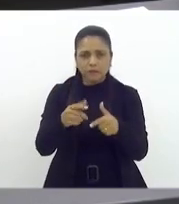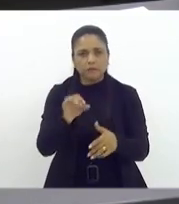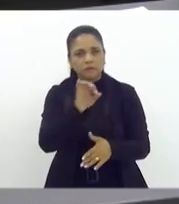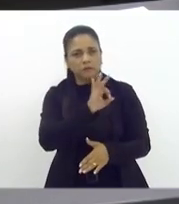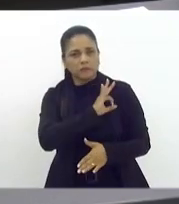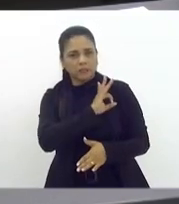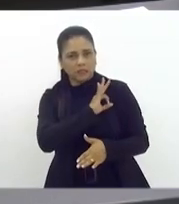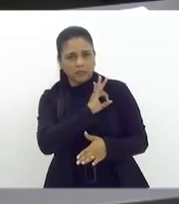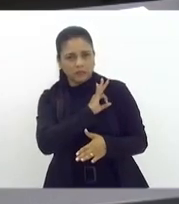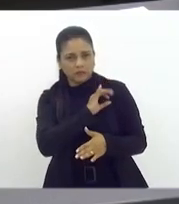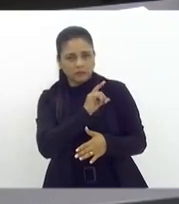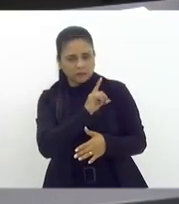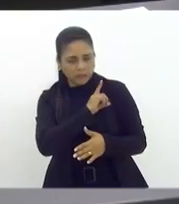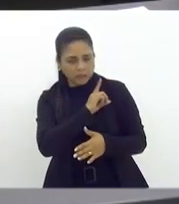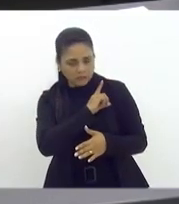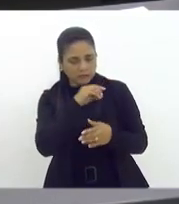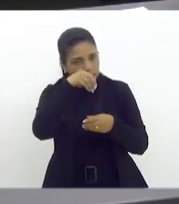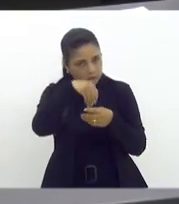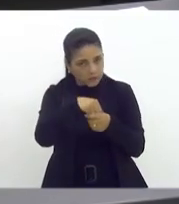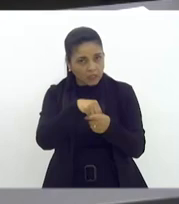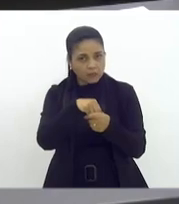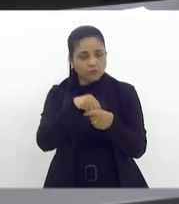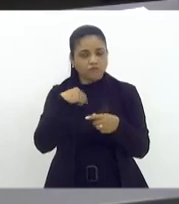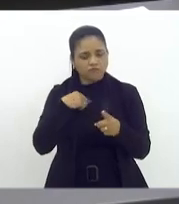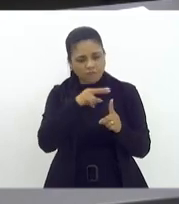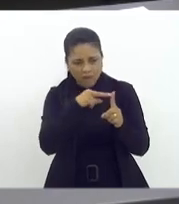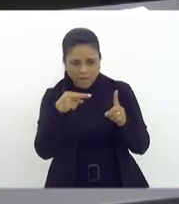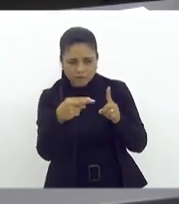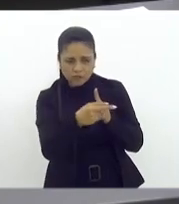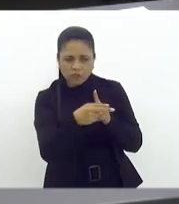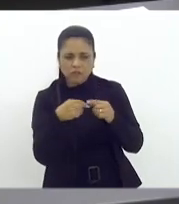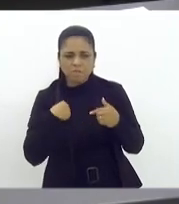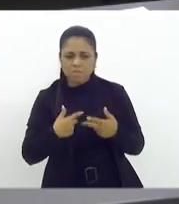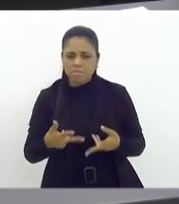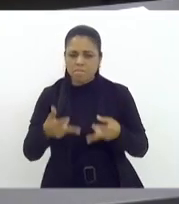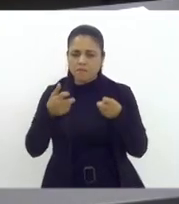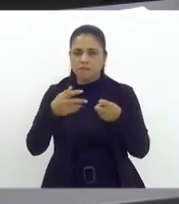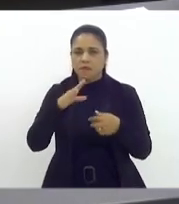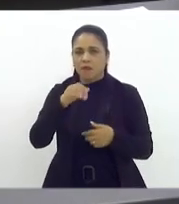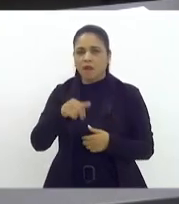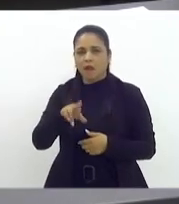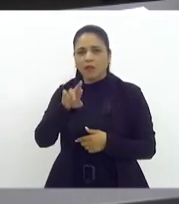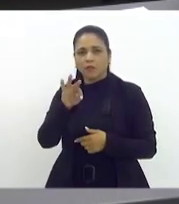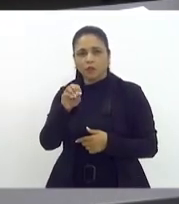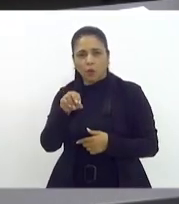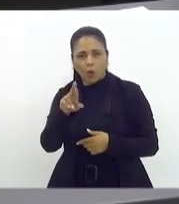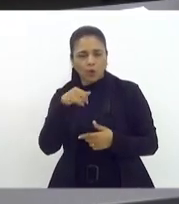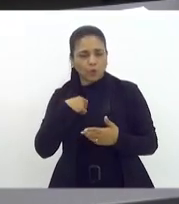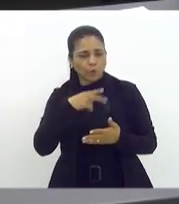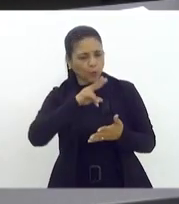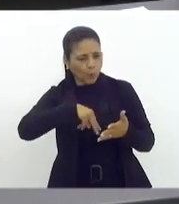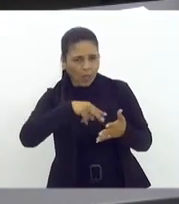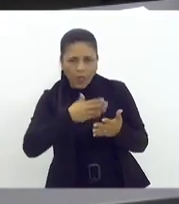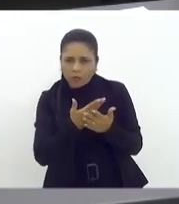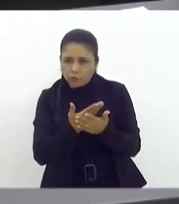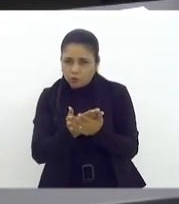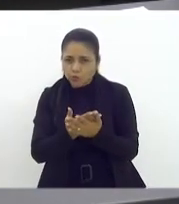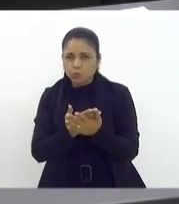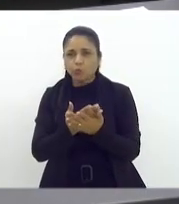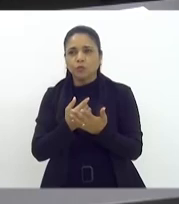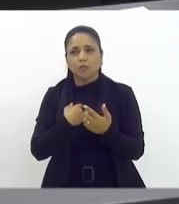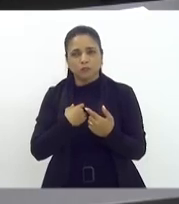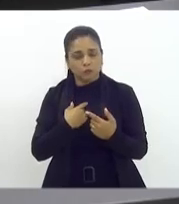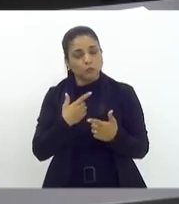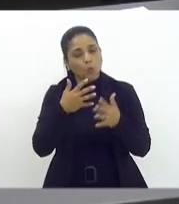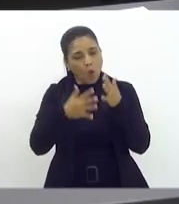de vez em quando a gente tem uma visão elitista que acha que é inspetores oficiais cartório investigadores não estudam não leem isso atrapalha